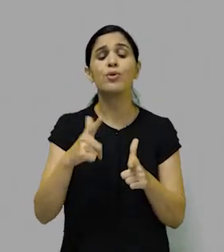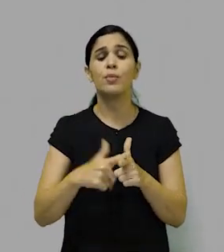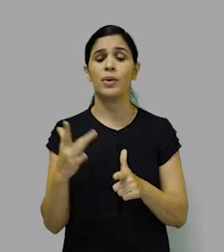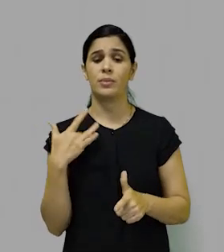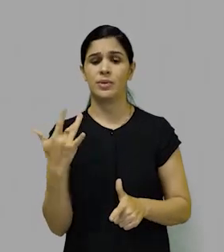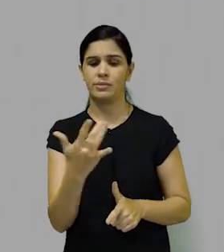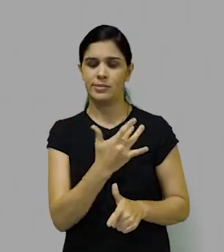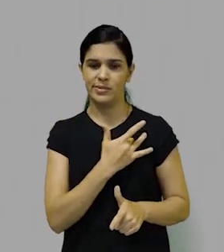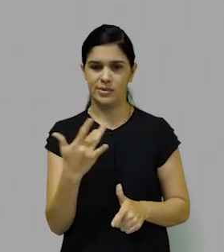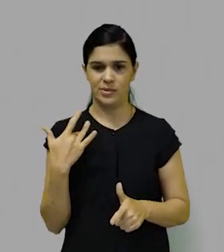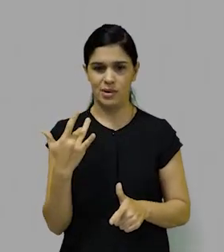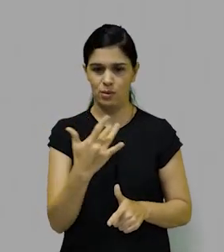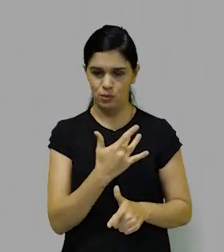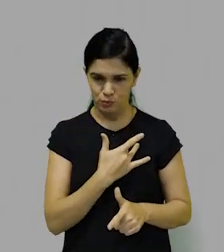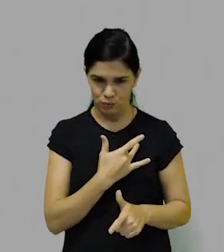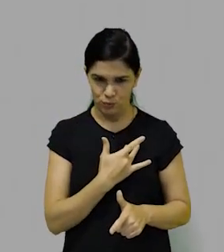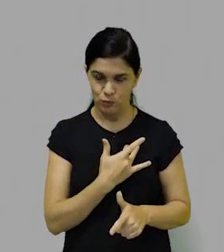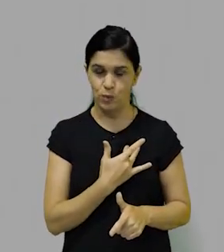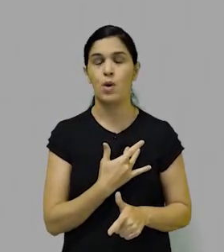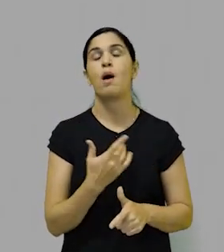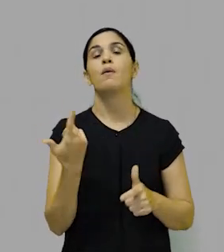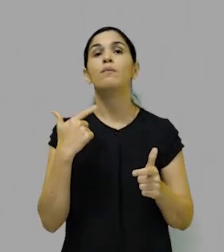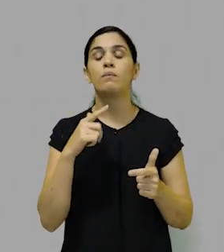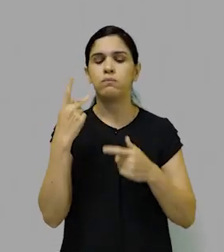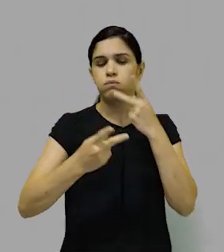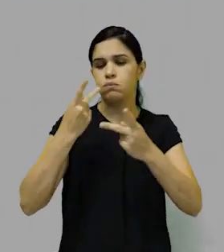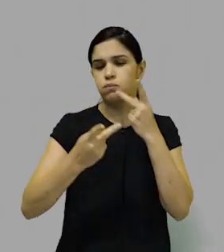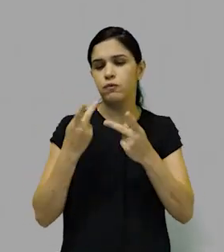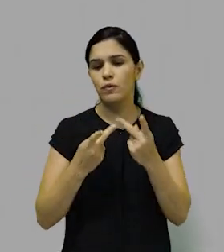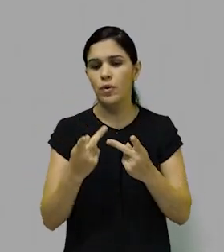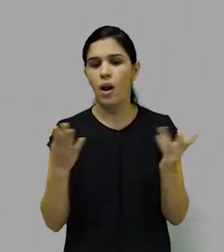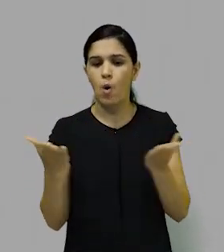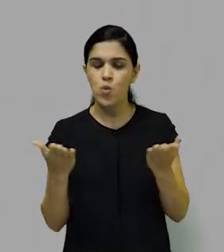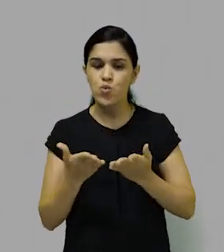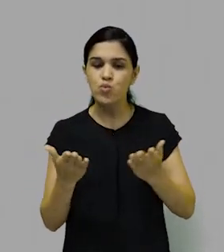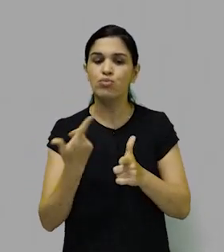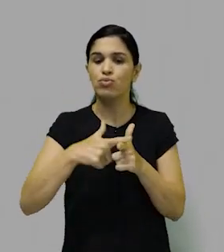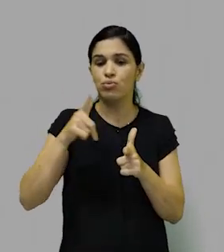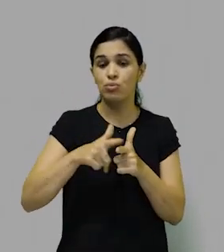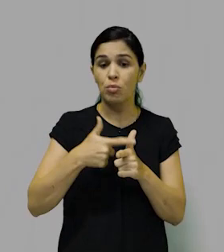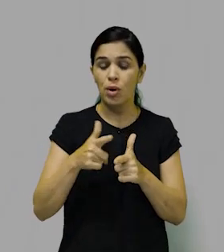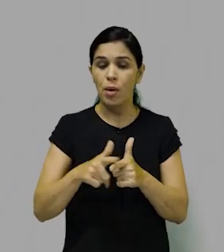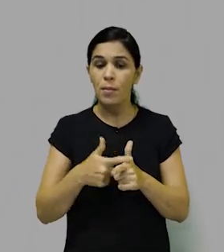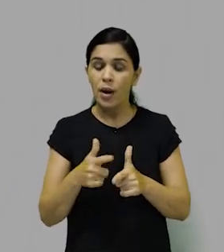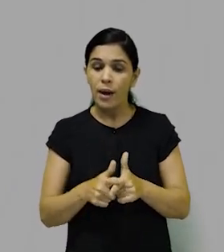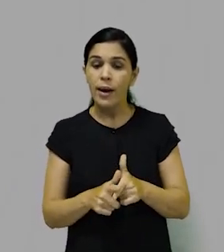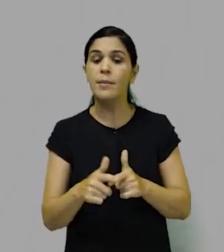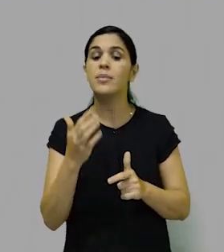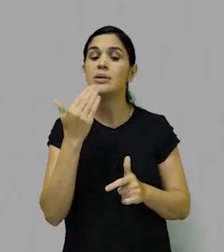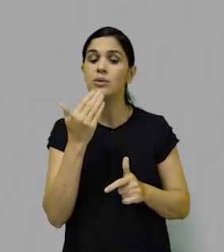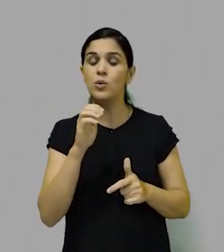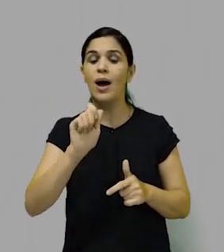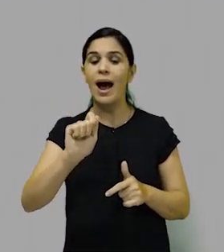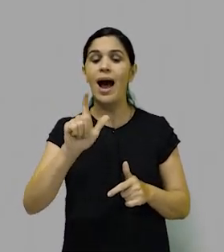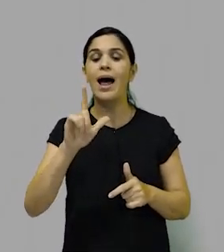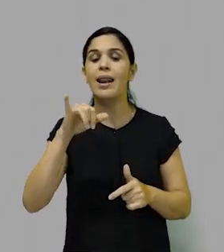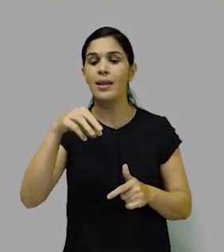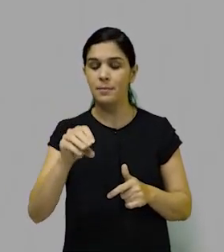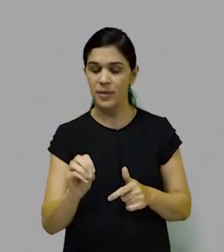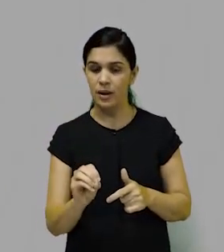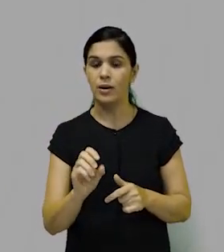dieta deve ser equilibrada e regular. Que qualquer coisinha dessa aí, quando a gente passa a fornecer